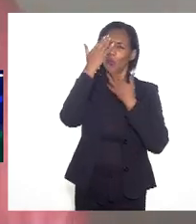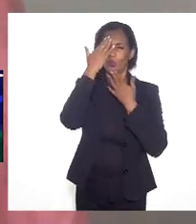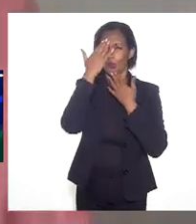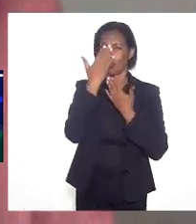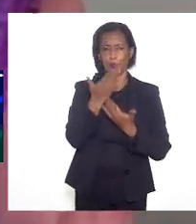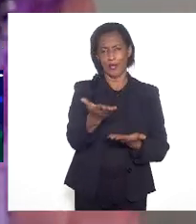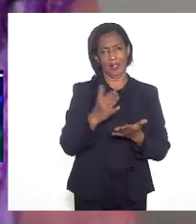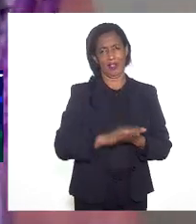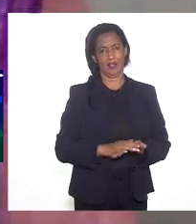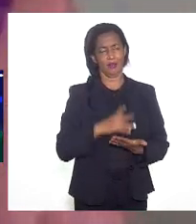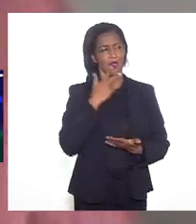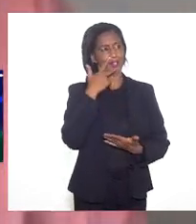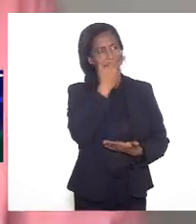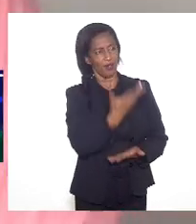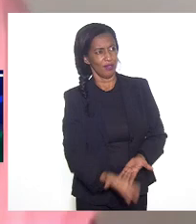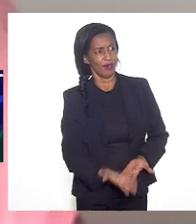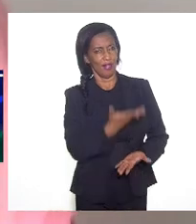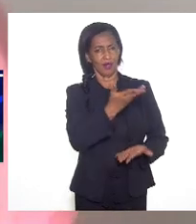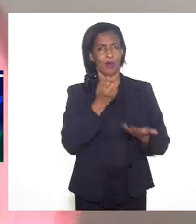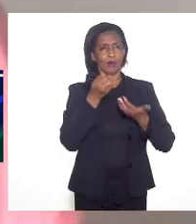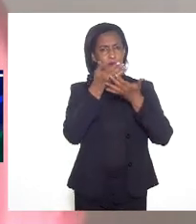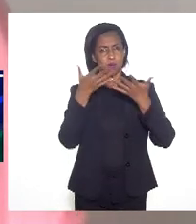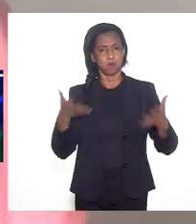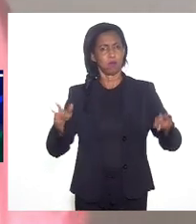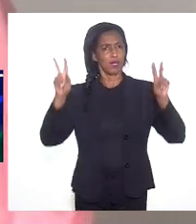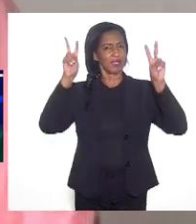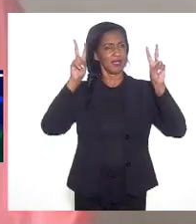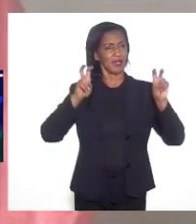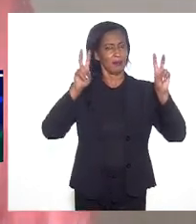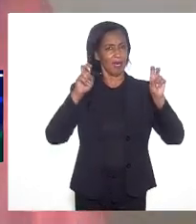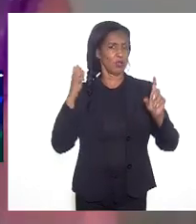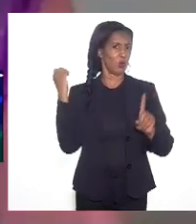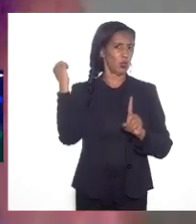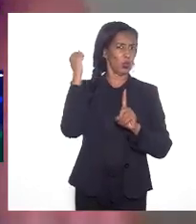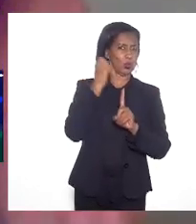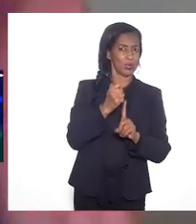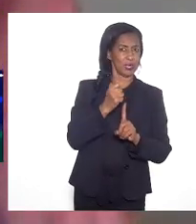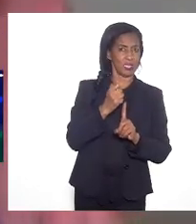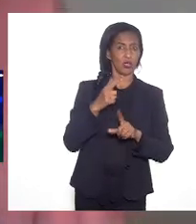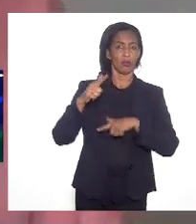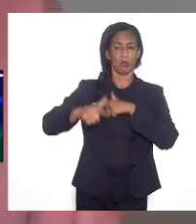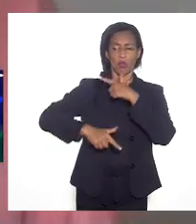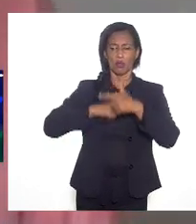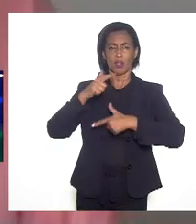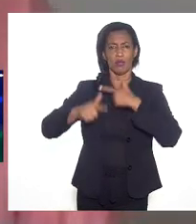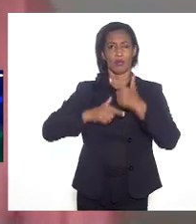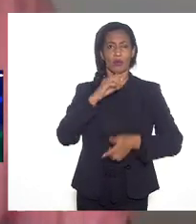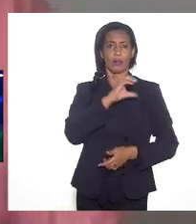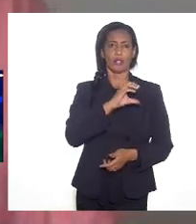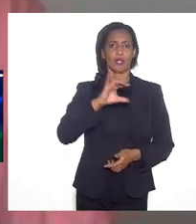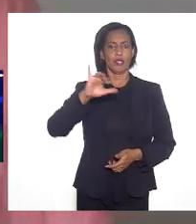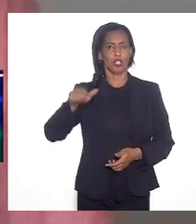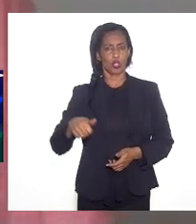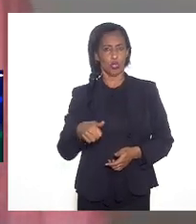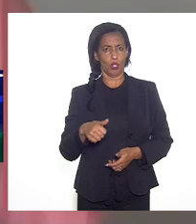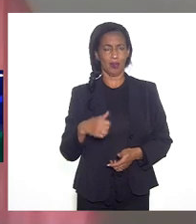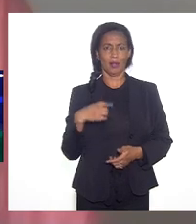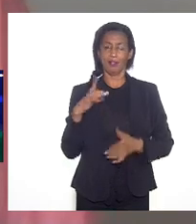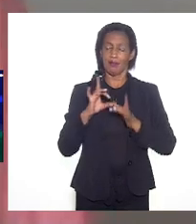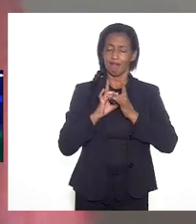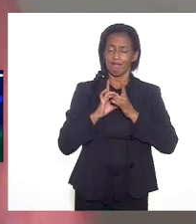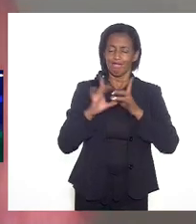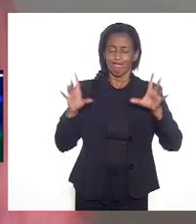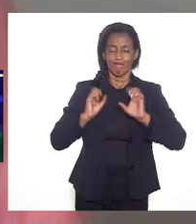fala aqui, pelo seu esclarecimento, não só sobre a temática do genocídio, mas do debate que foi travado na CCJ. A nossa democracia